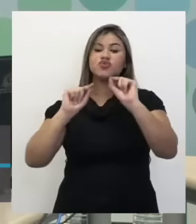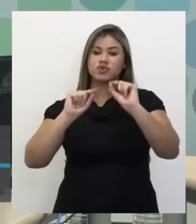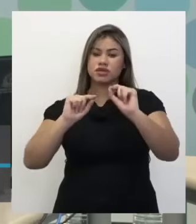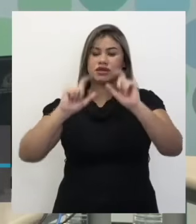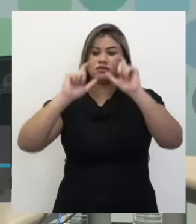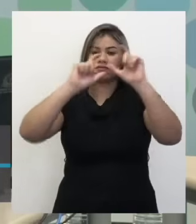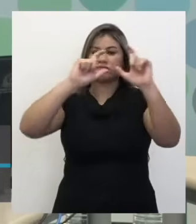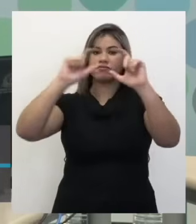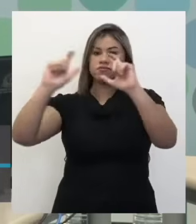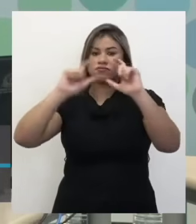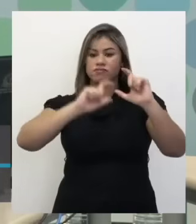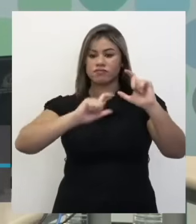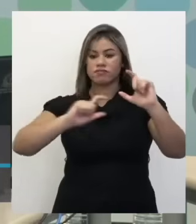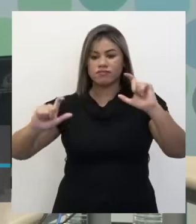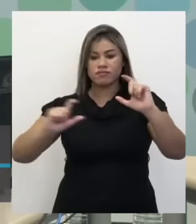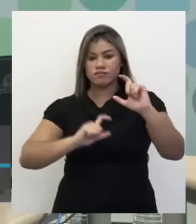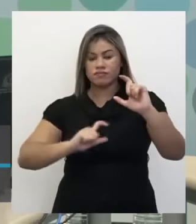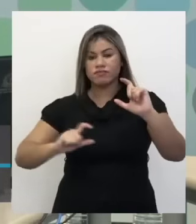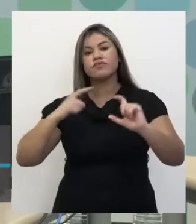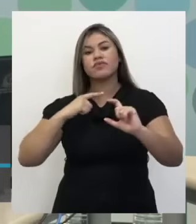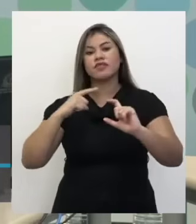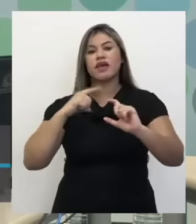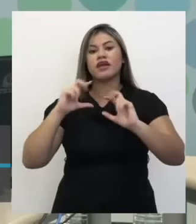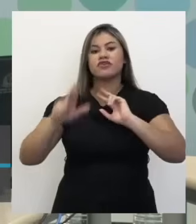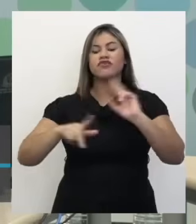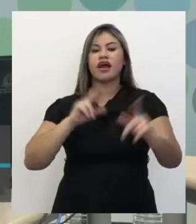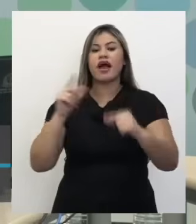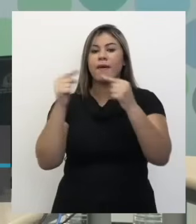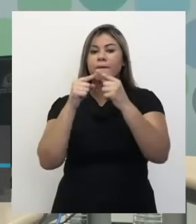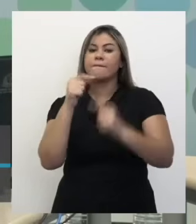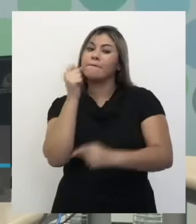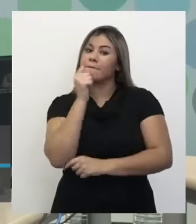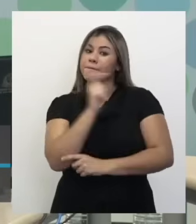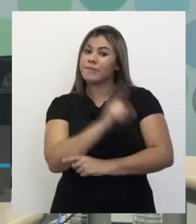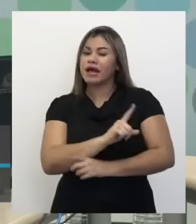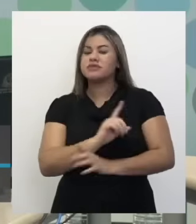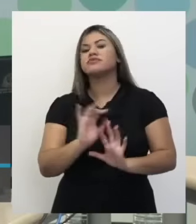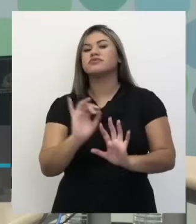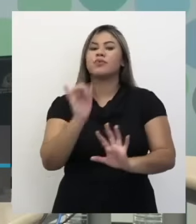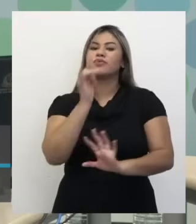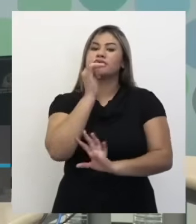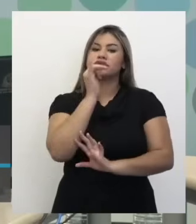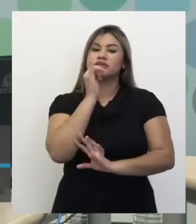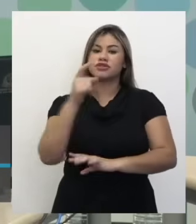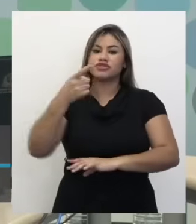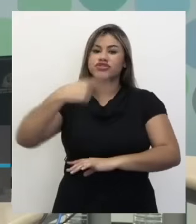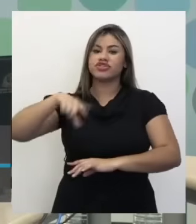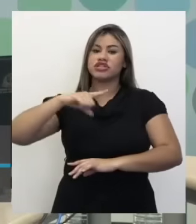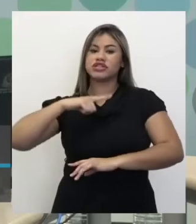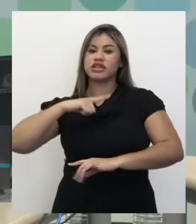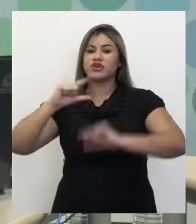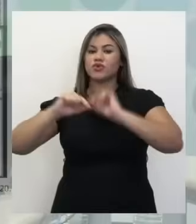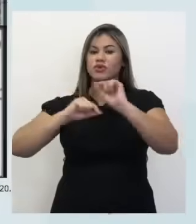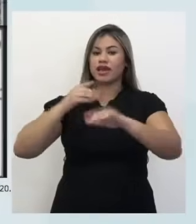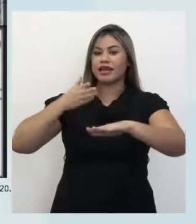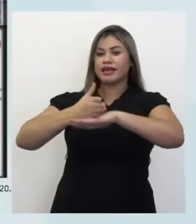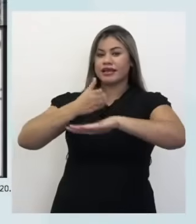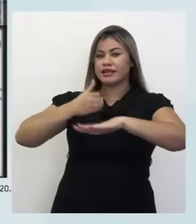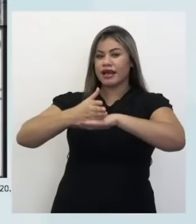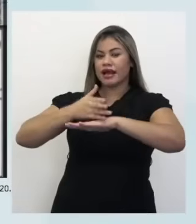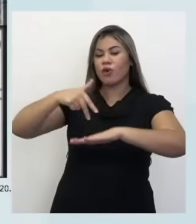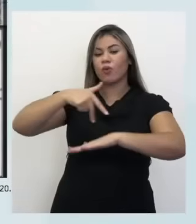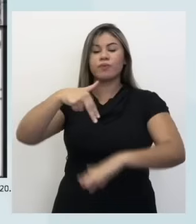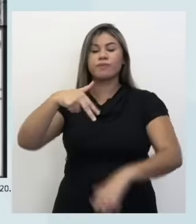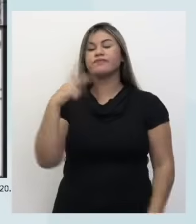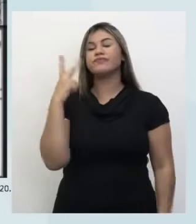dos quadrinhos faz uma diferença total na questão do humor. Então, nós temos aí o menininho entrando, certo? Olha a carinha dele entrando